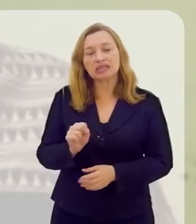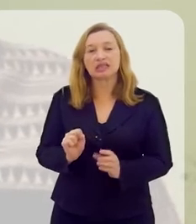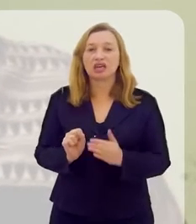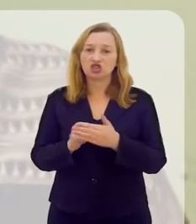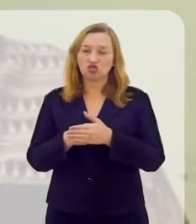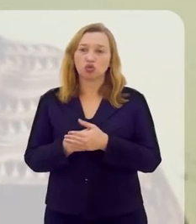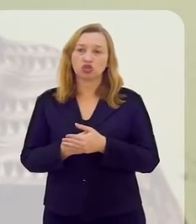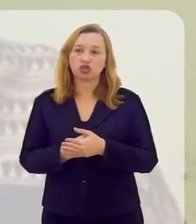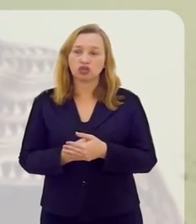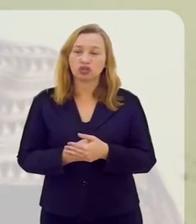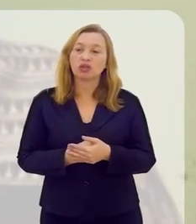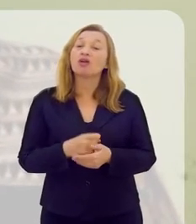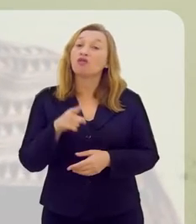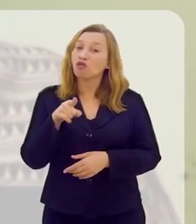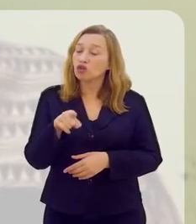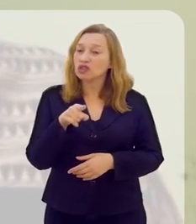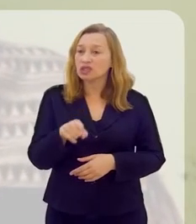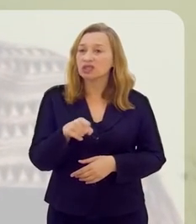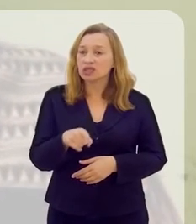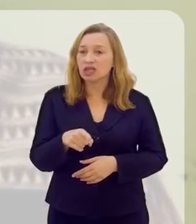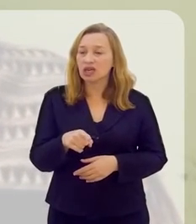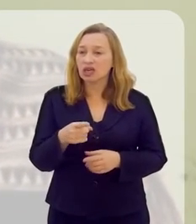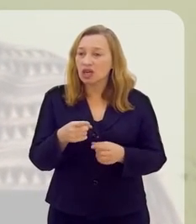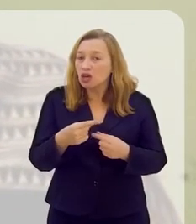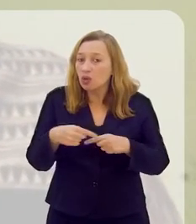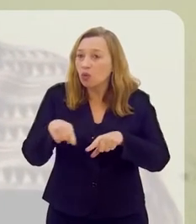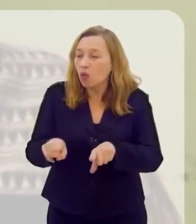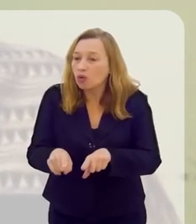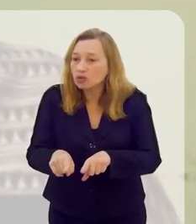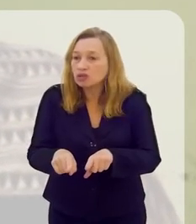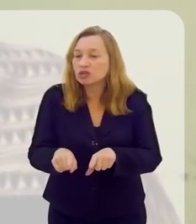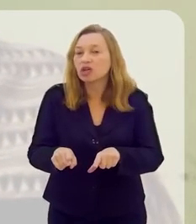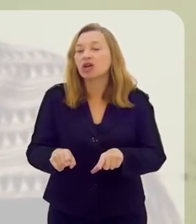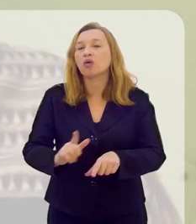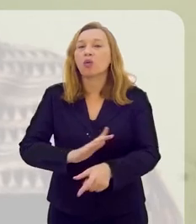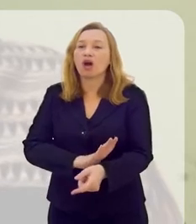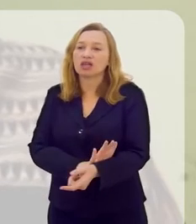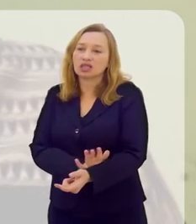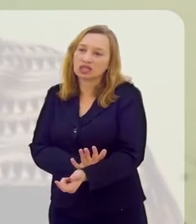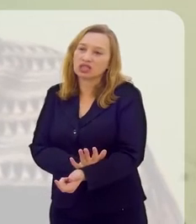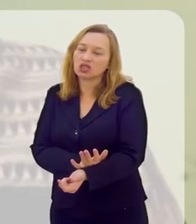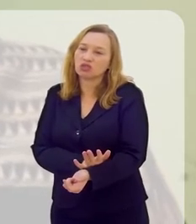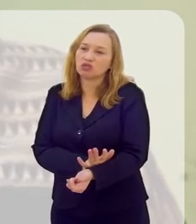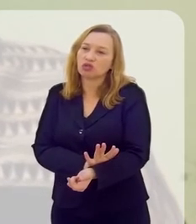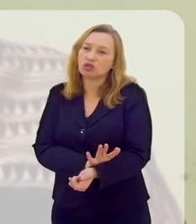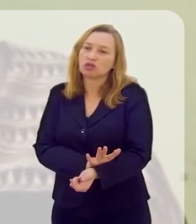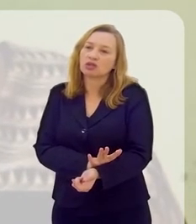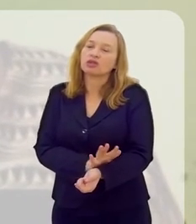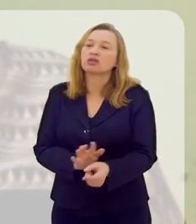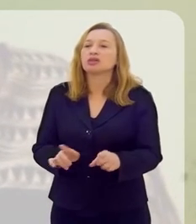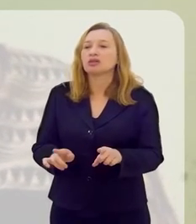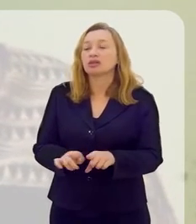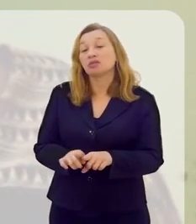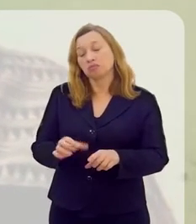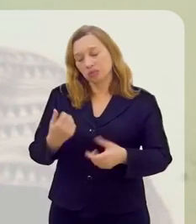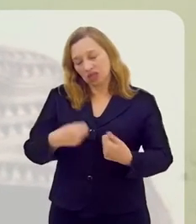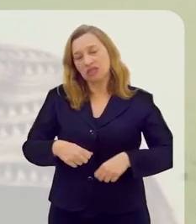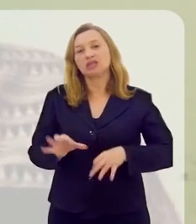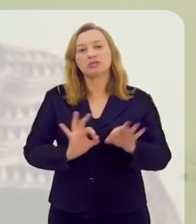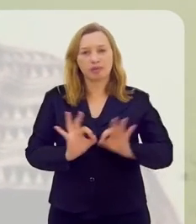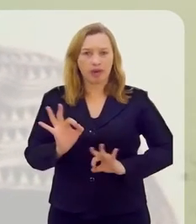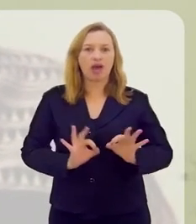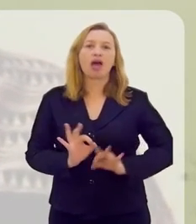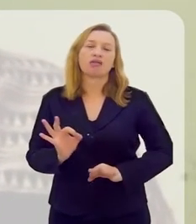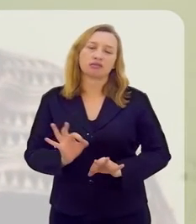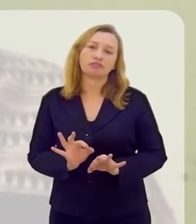forma. Então, para quando você confronta o racismo, ele, ao mesmo tempo, você tem que estar muito